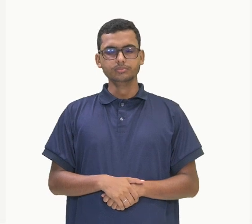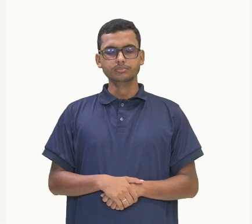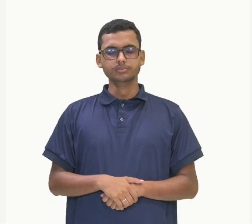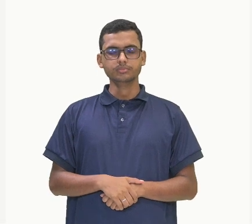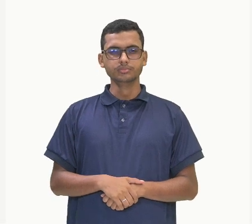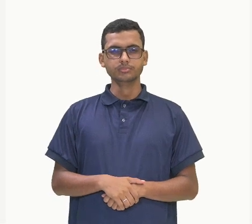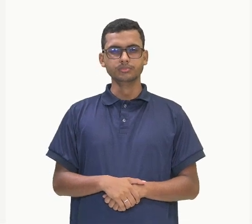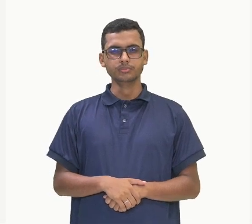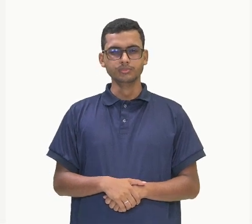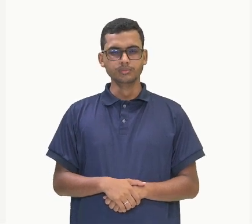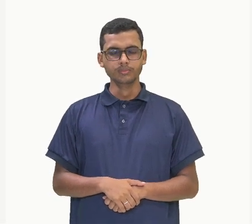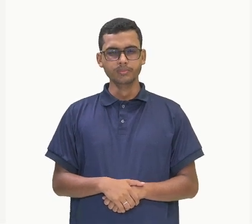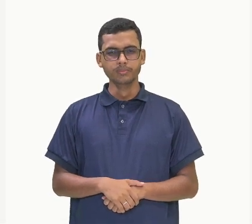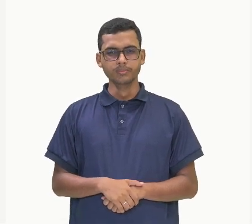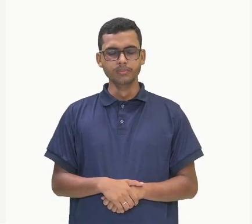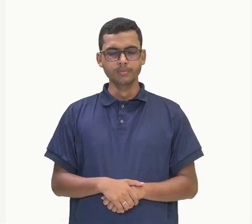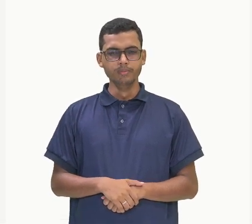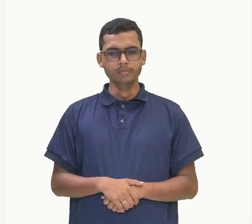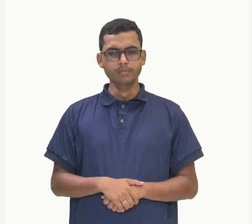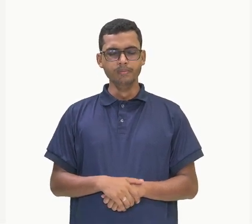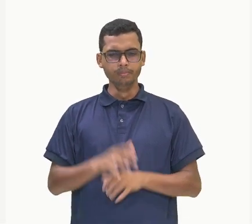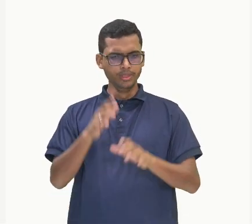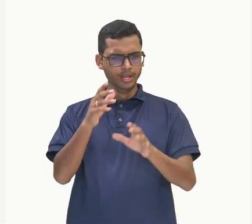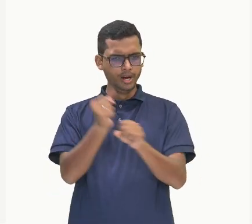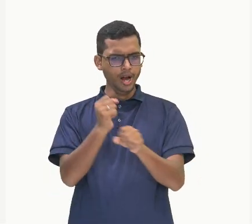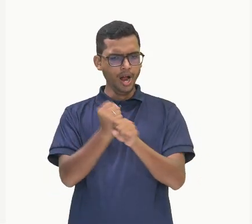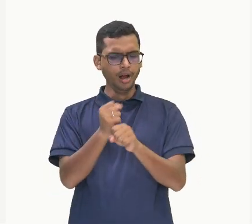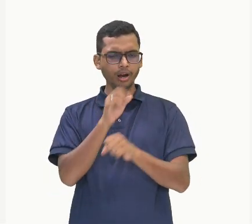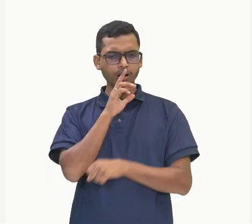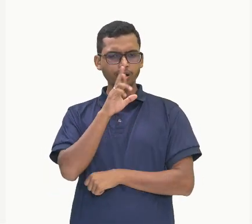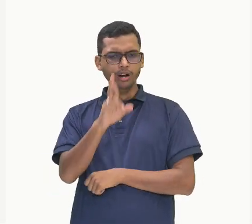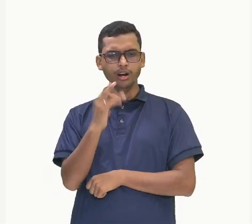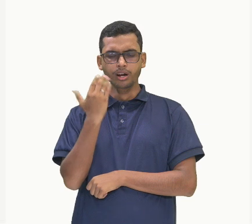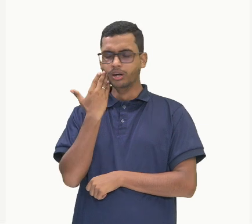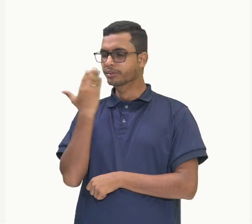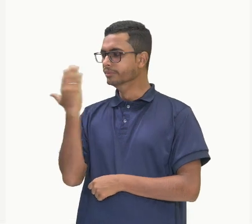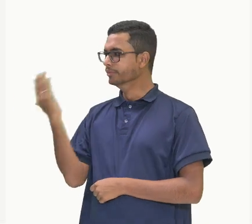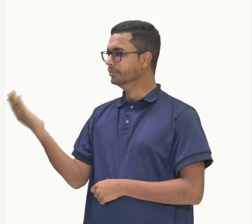2,35 mais 0,49 é exatamente quanto?